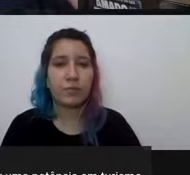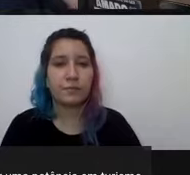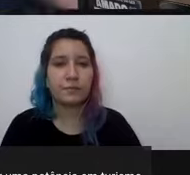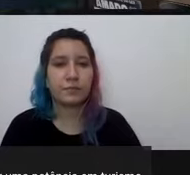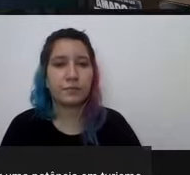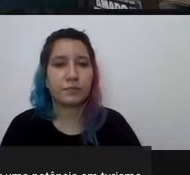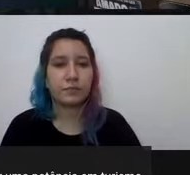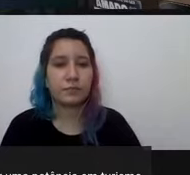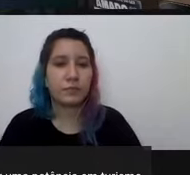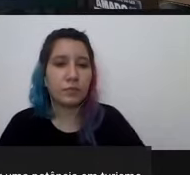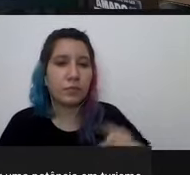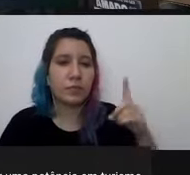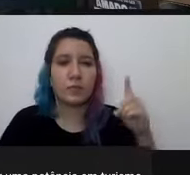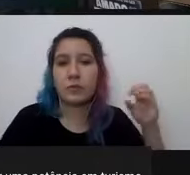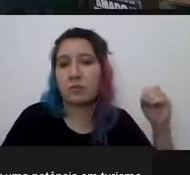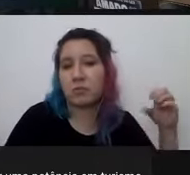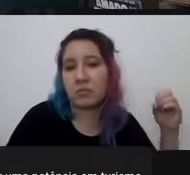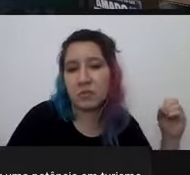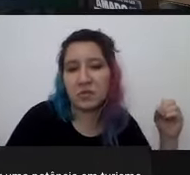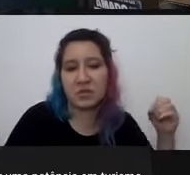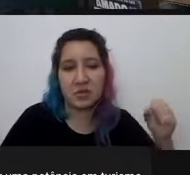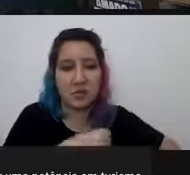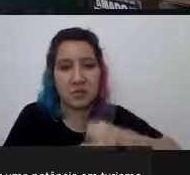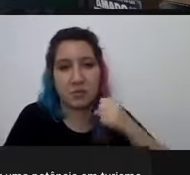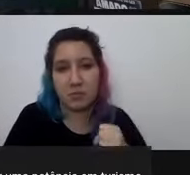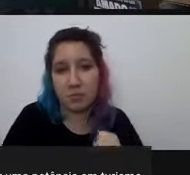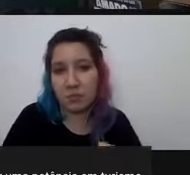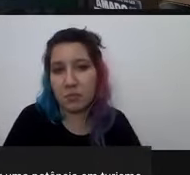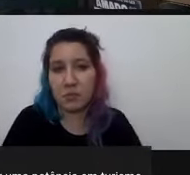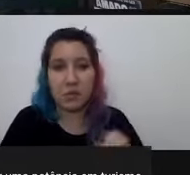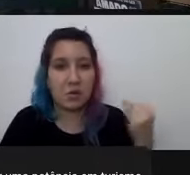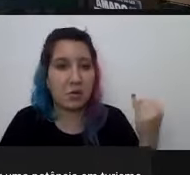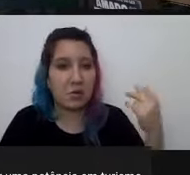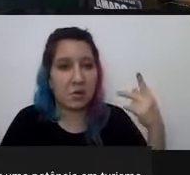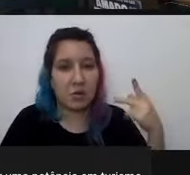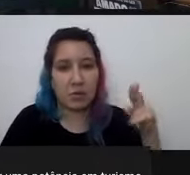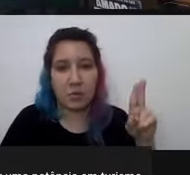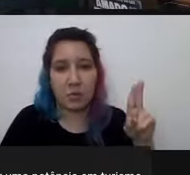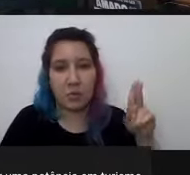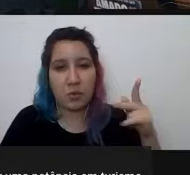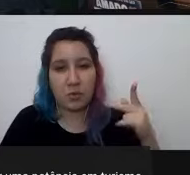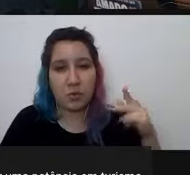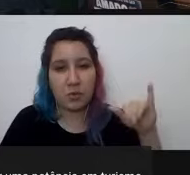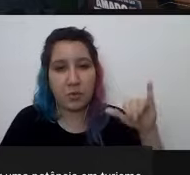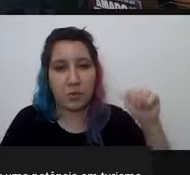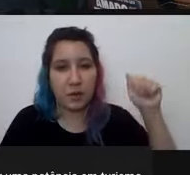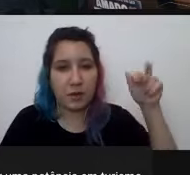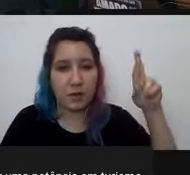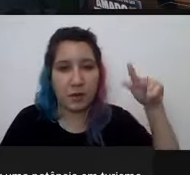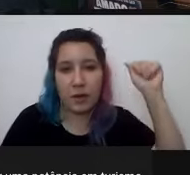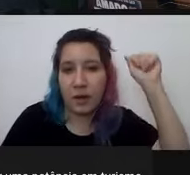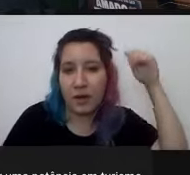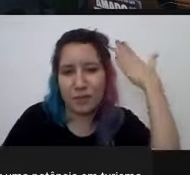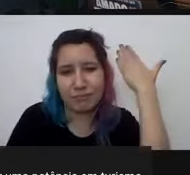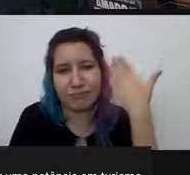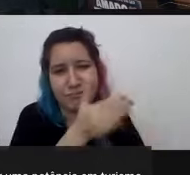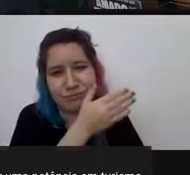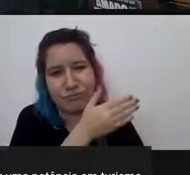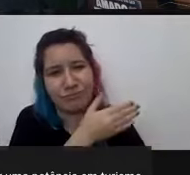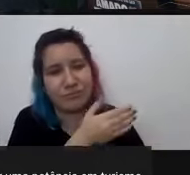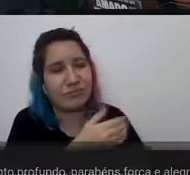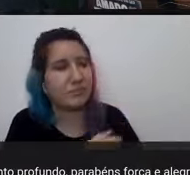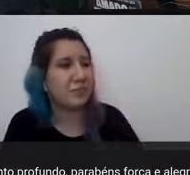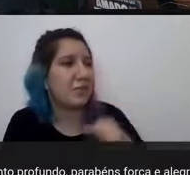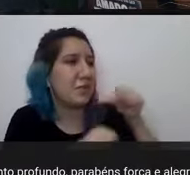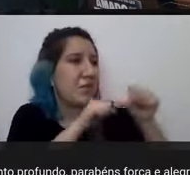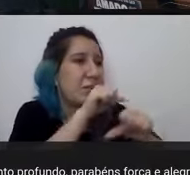do centenário da independência, o Ipupiara se perdeu. A gente fez uma campanha muito grande alguns anos atrás para a